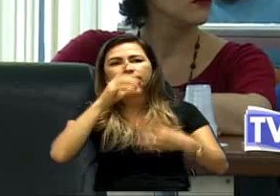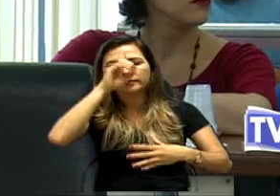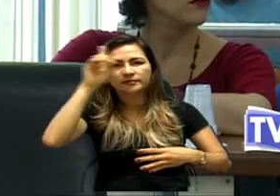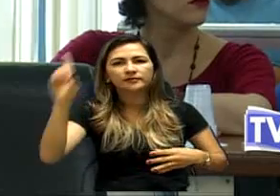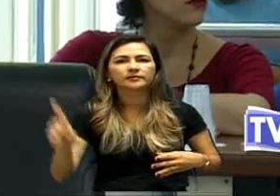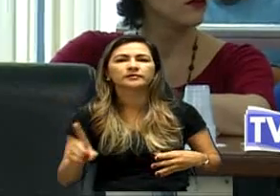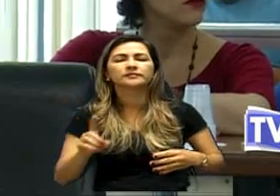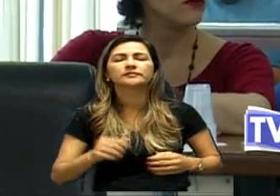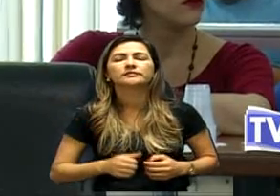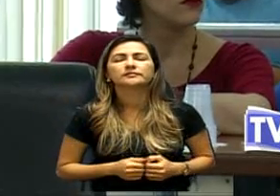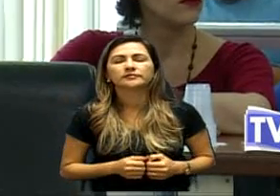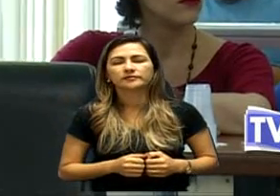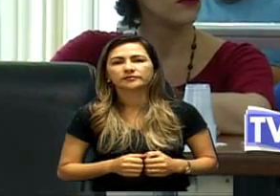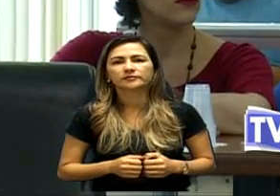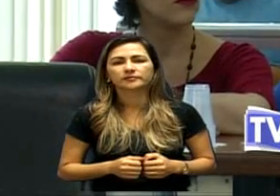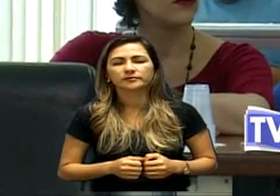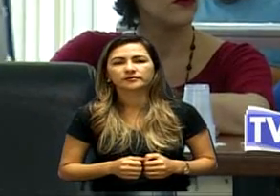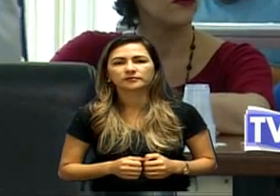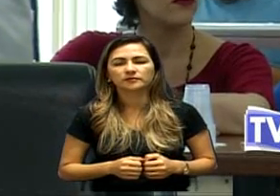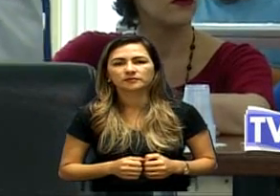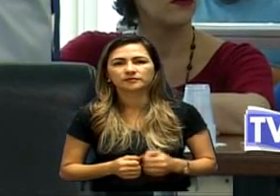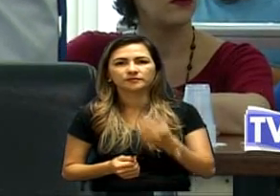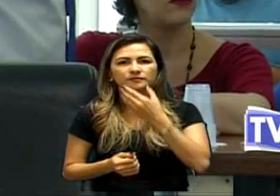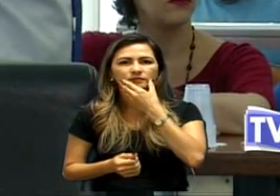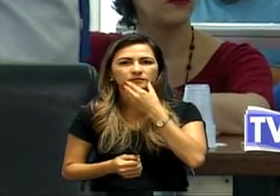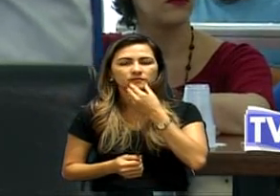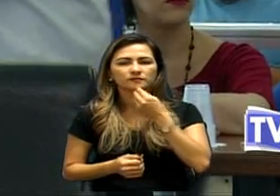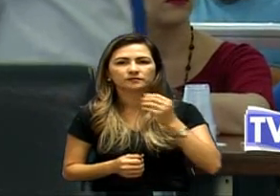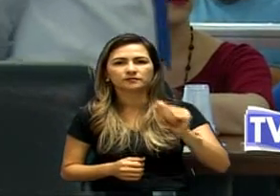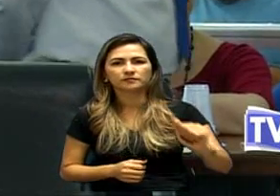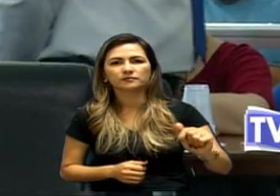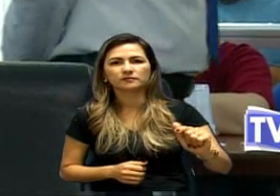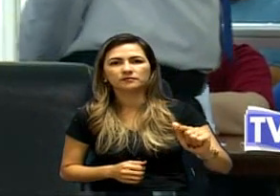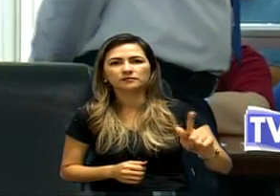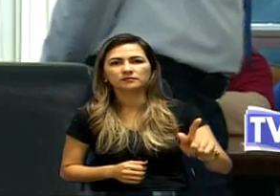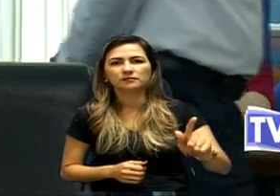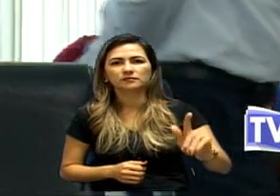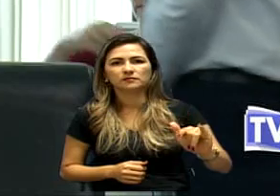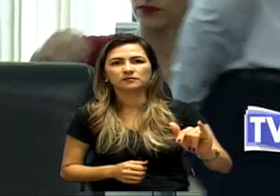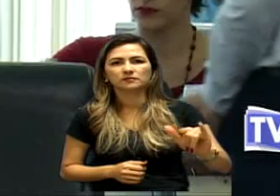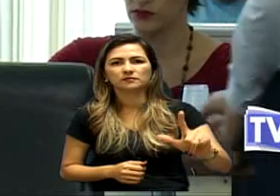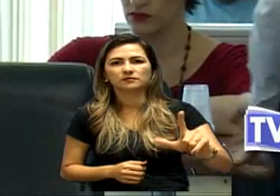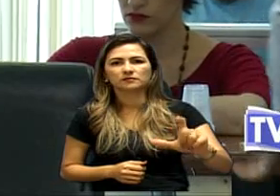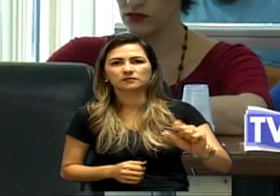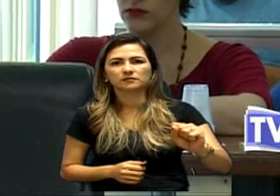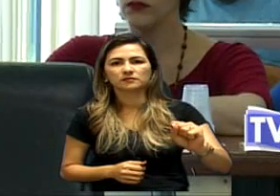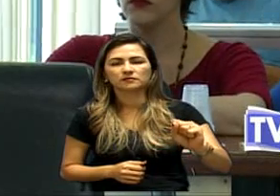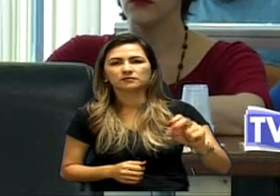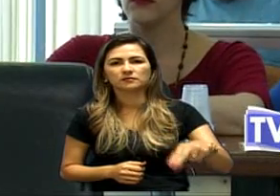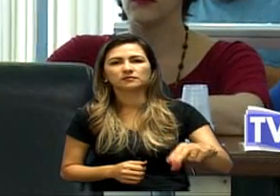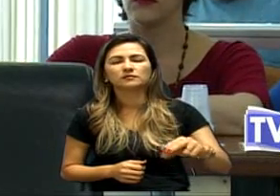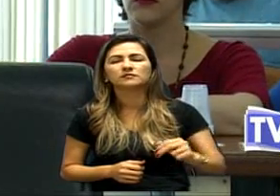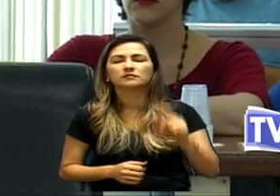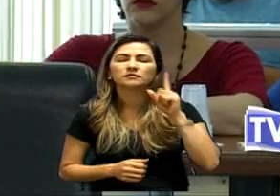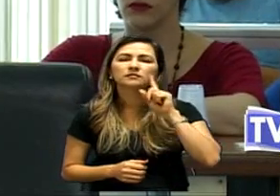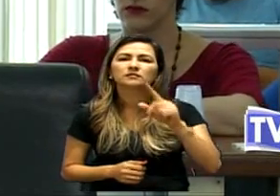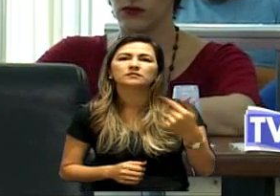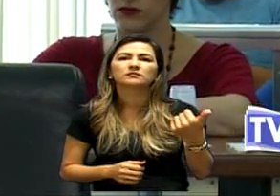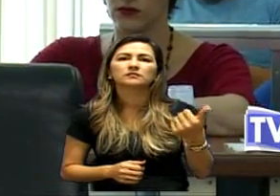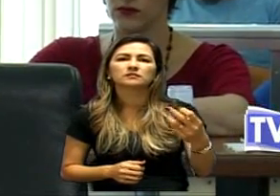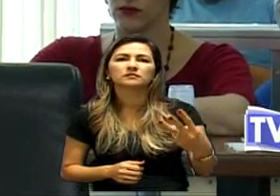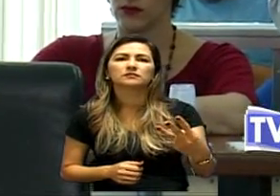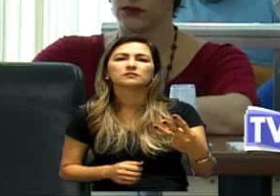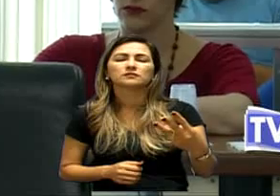pesar pelo falecimento do senhor Agilson Braz, ocorrido no dia 13 de outubro